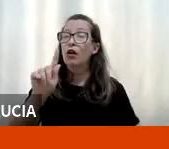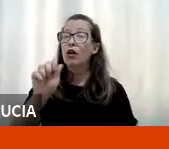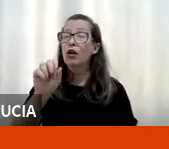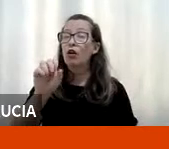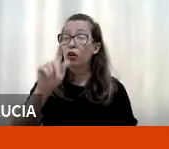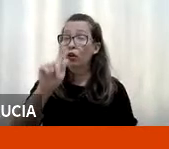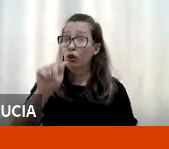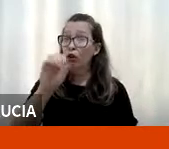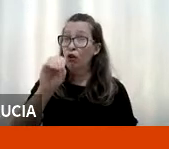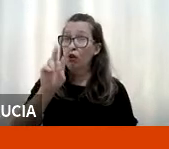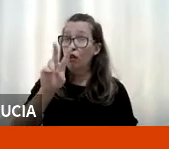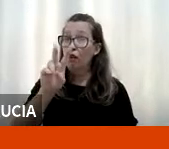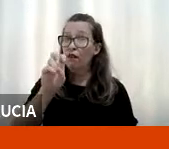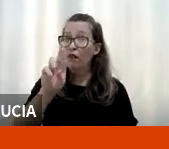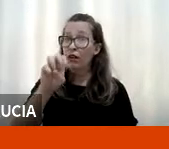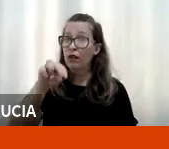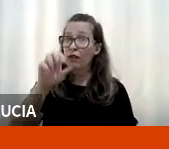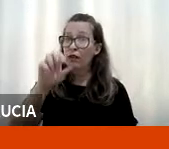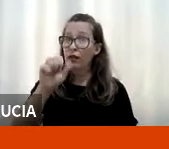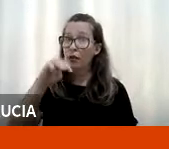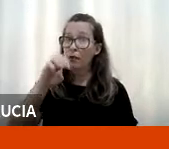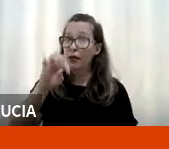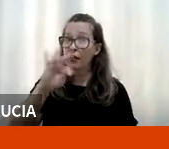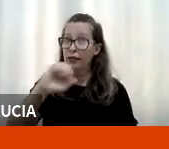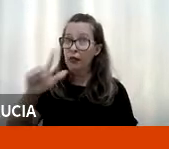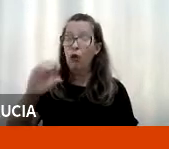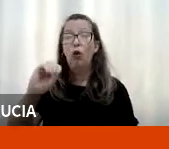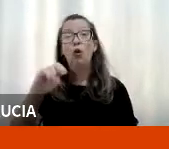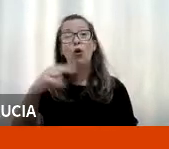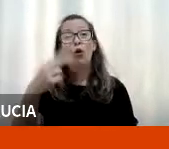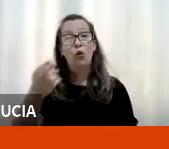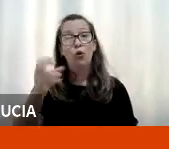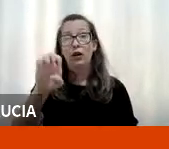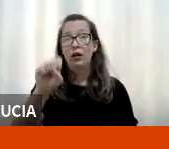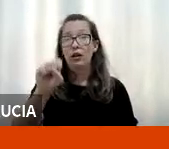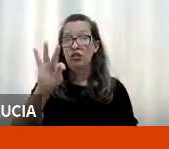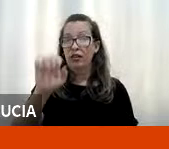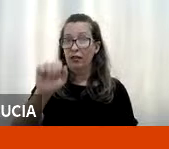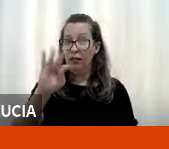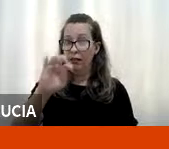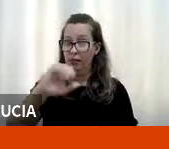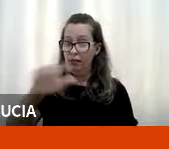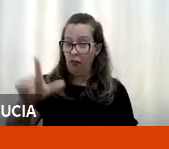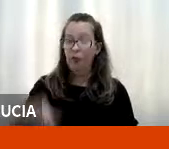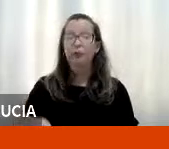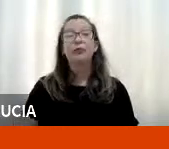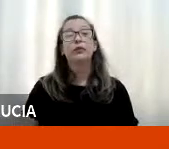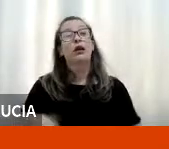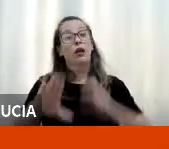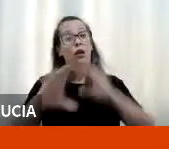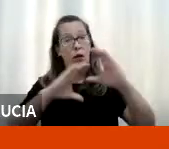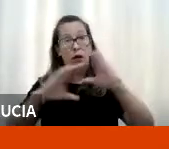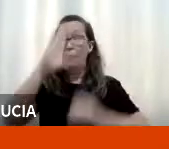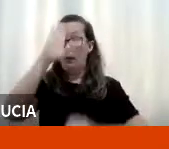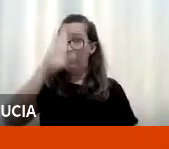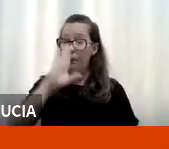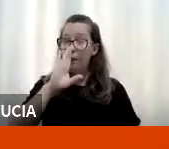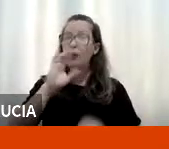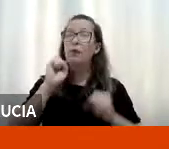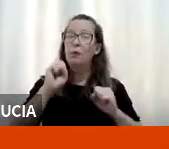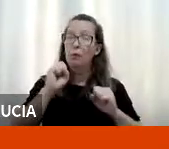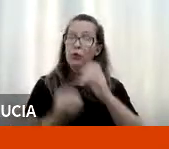estatal. A visão essa de comunicação pública é também de uma comunicação que pode vir das instituições e dos movimentos